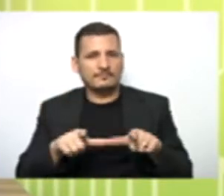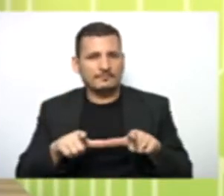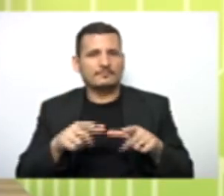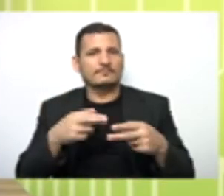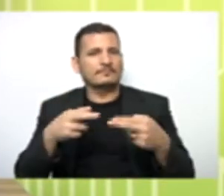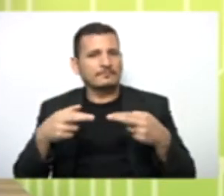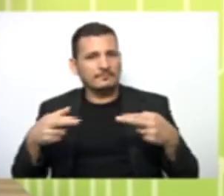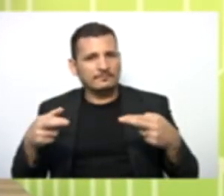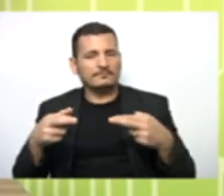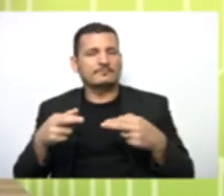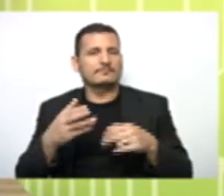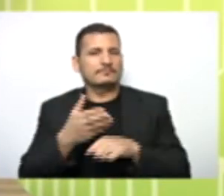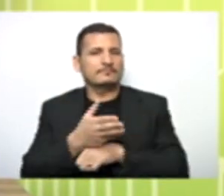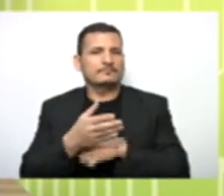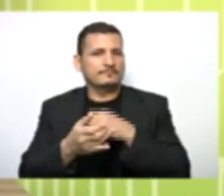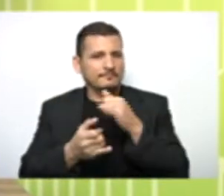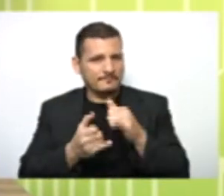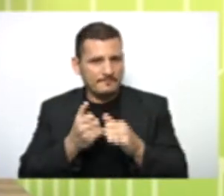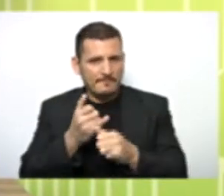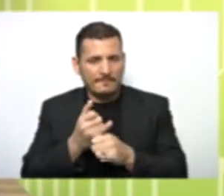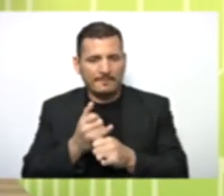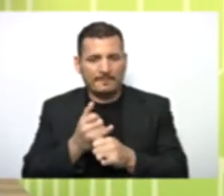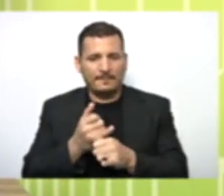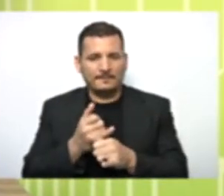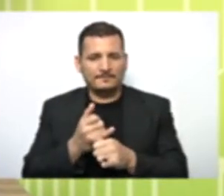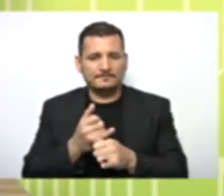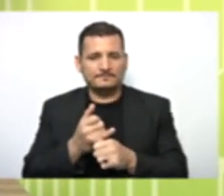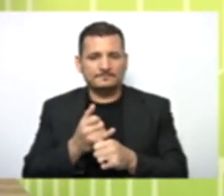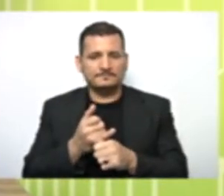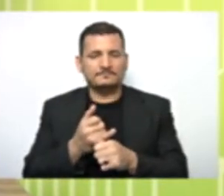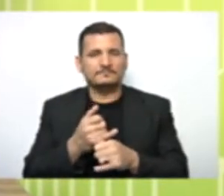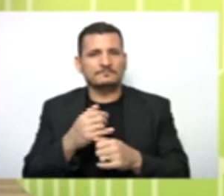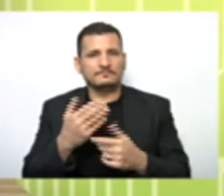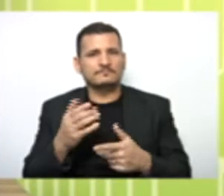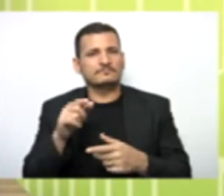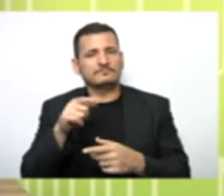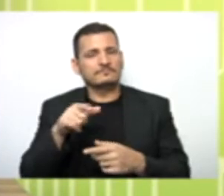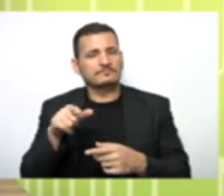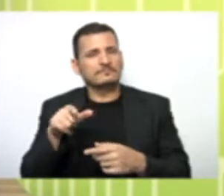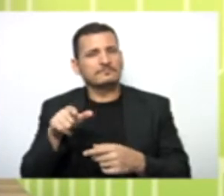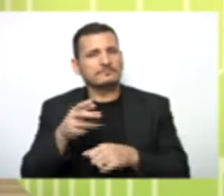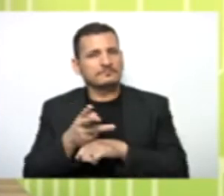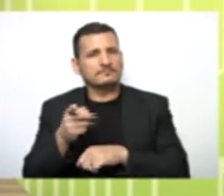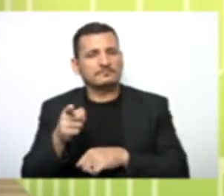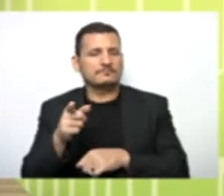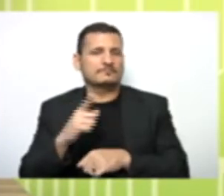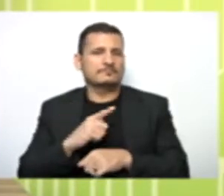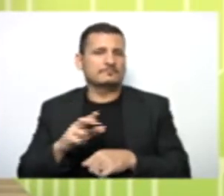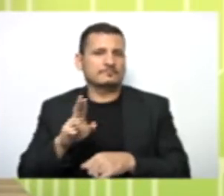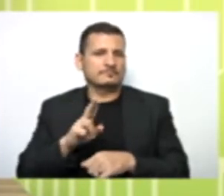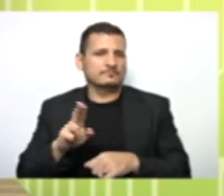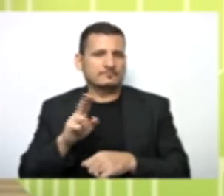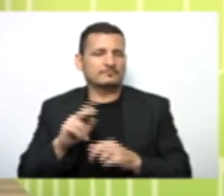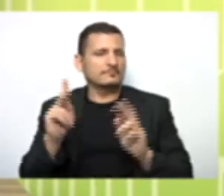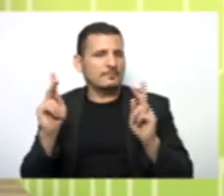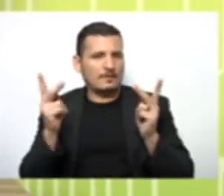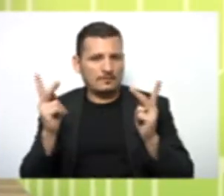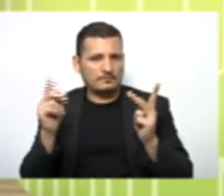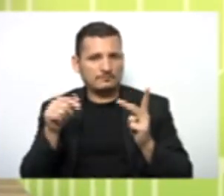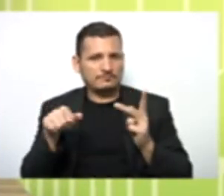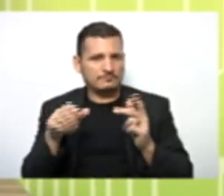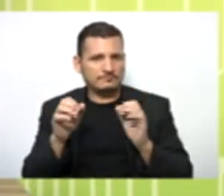para acesso à internet, e por aí vai. Então, ele está usando esses hardwares para ser